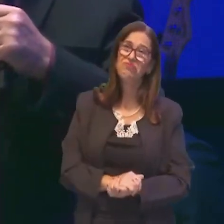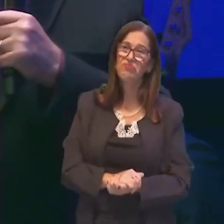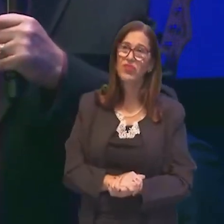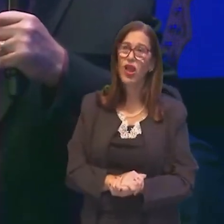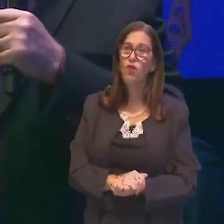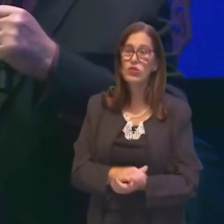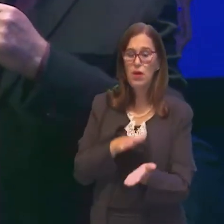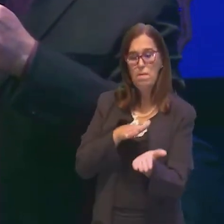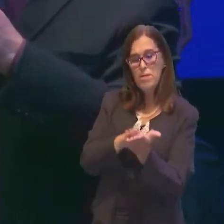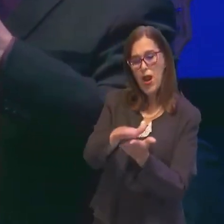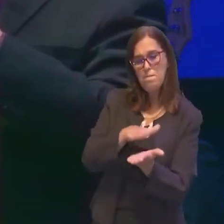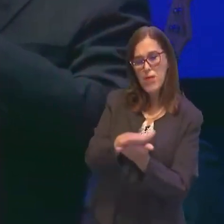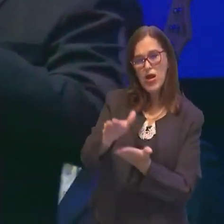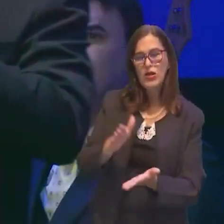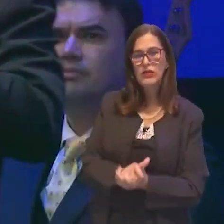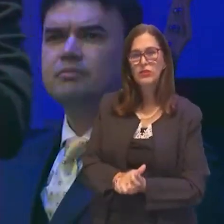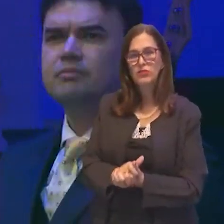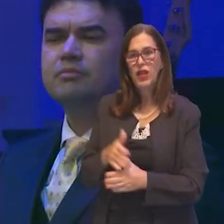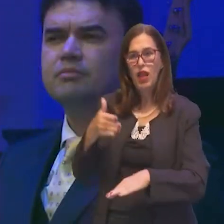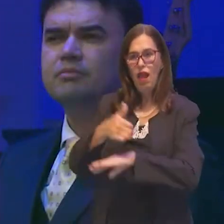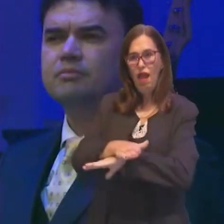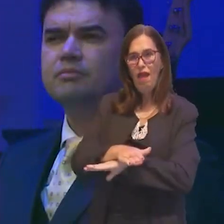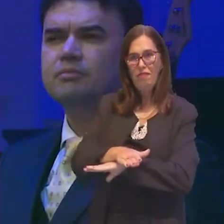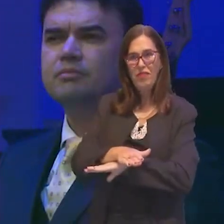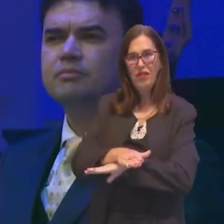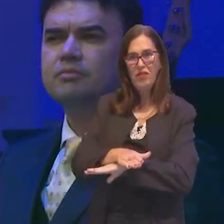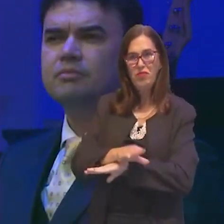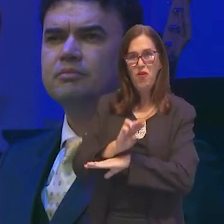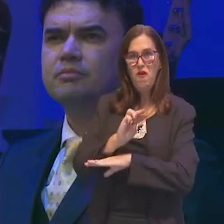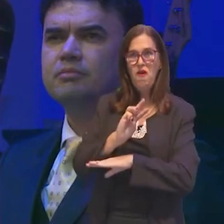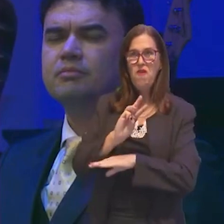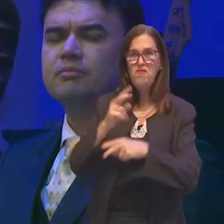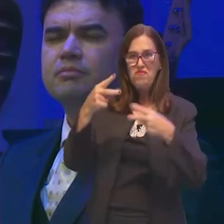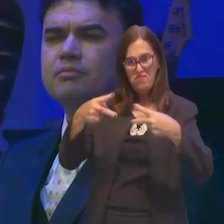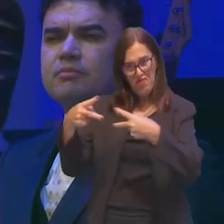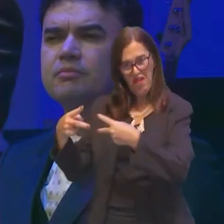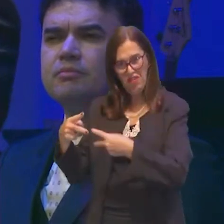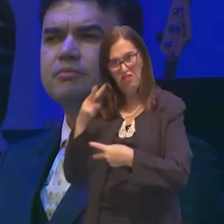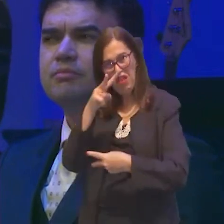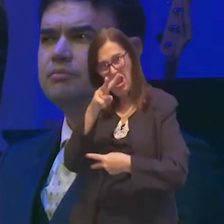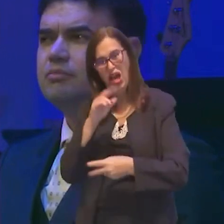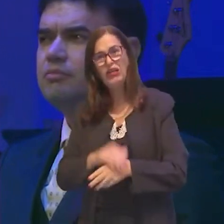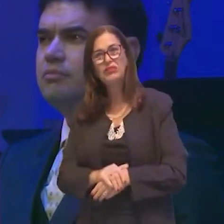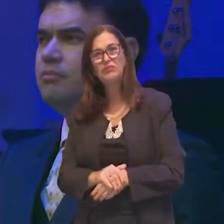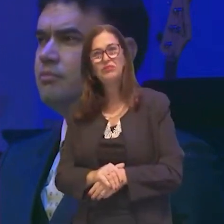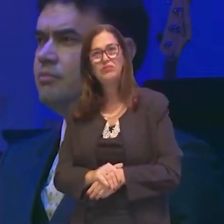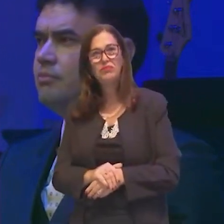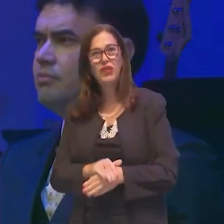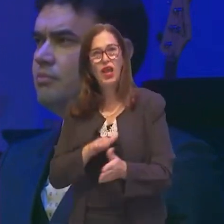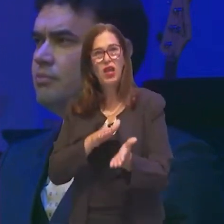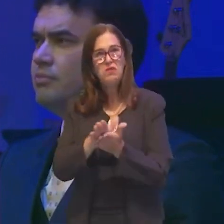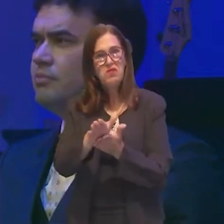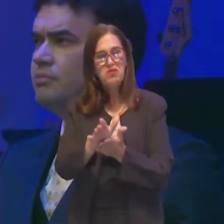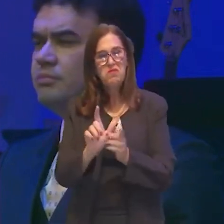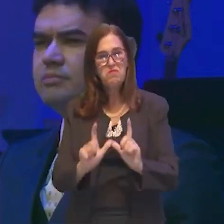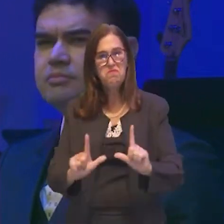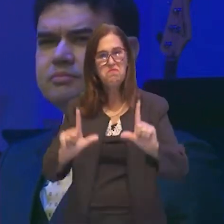Você imprime, entra no site do INSS, está lá, emitir